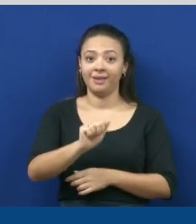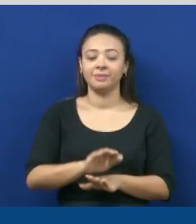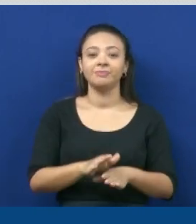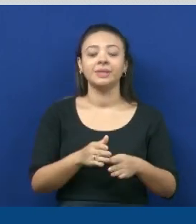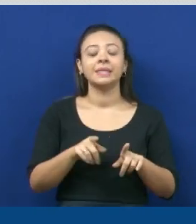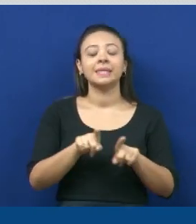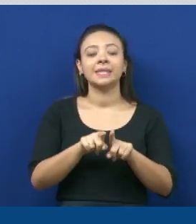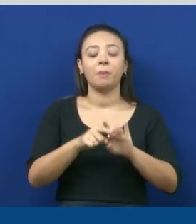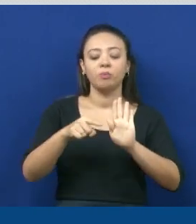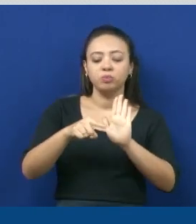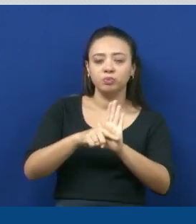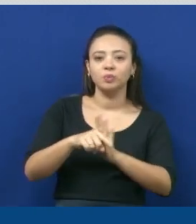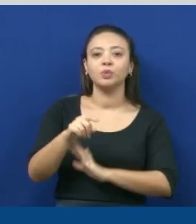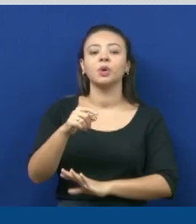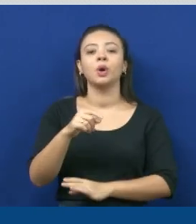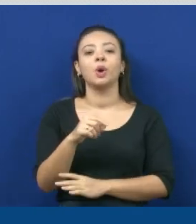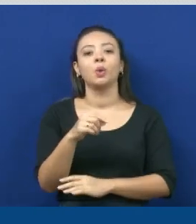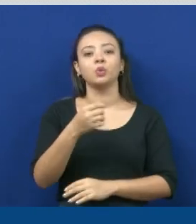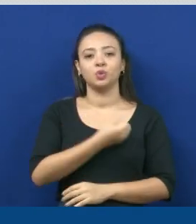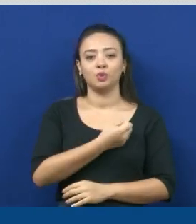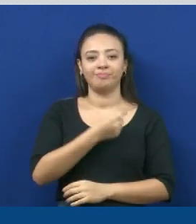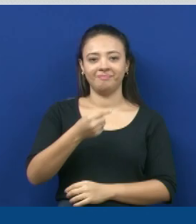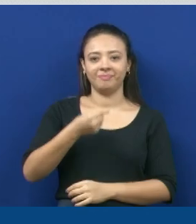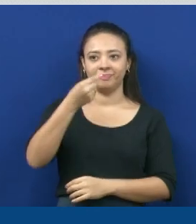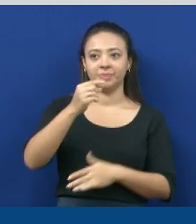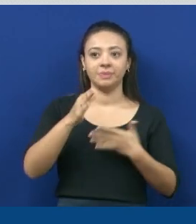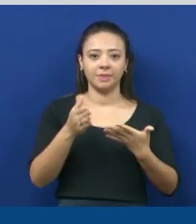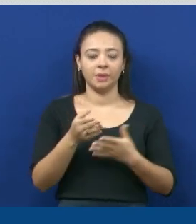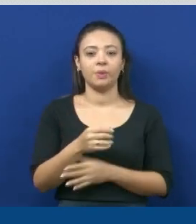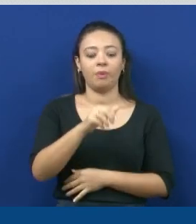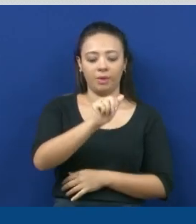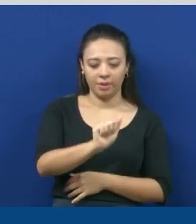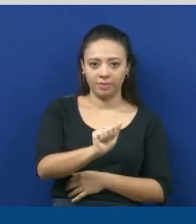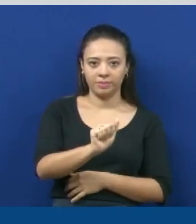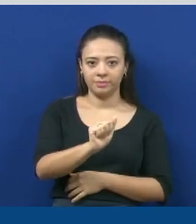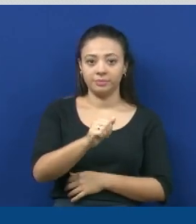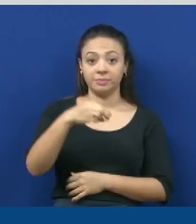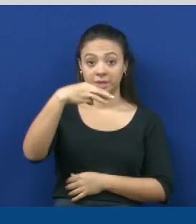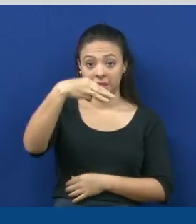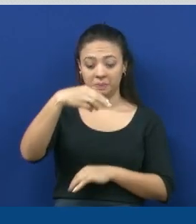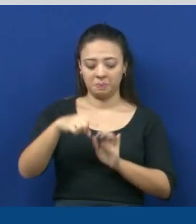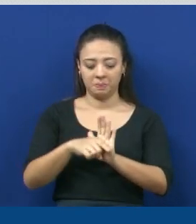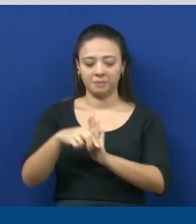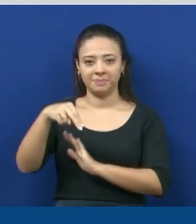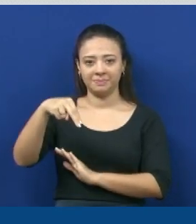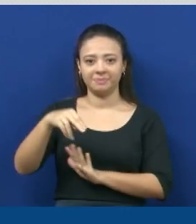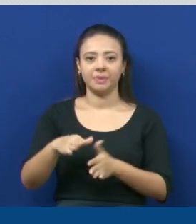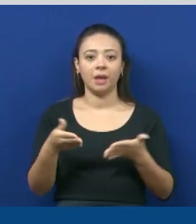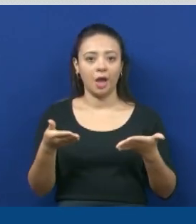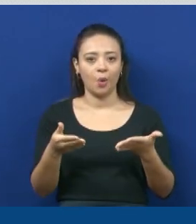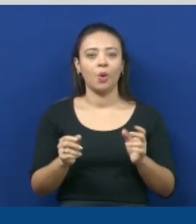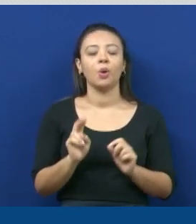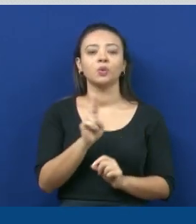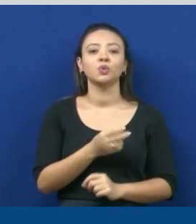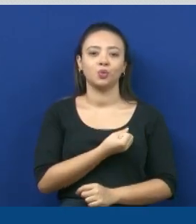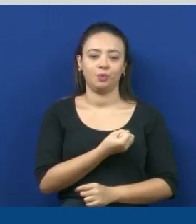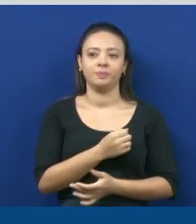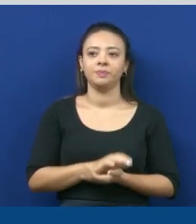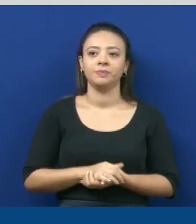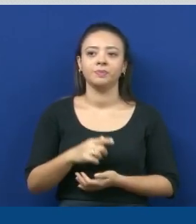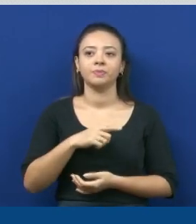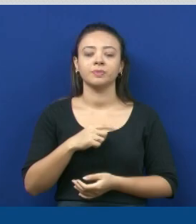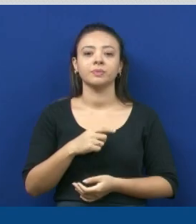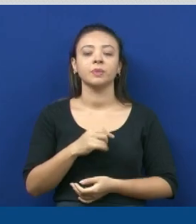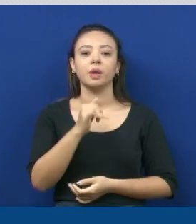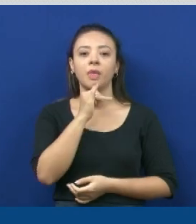os expoentes. Então, eu fiquei com A elevado a M menos N. Vamos ver isso com números. Eu tenho